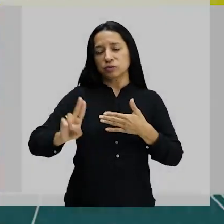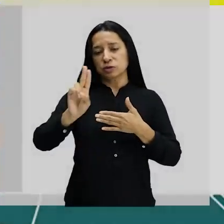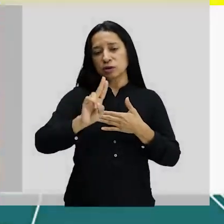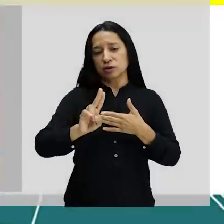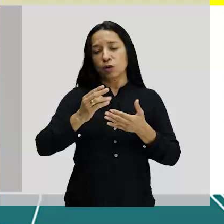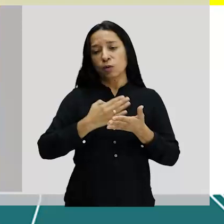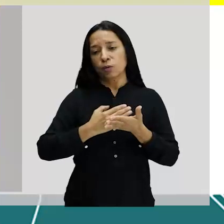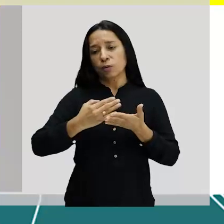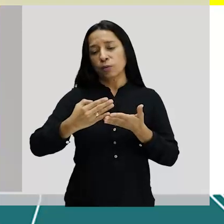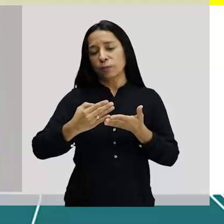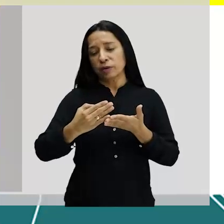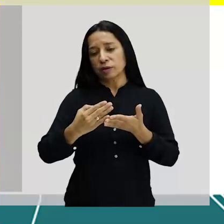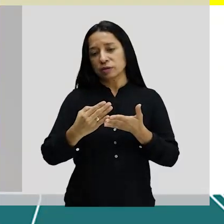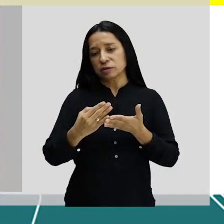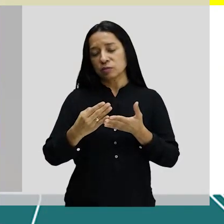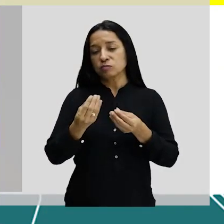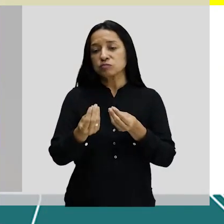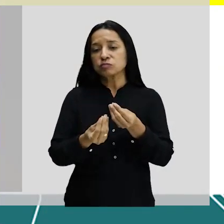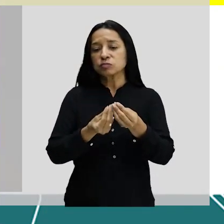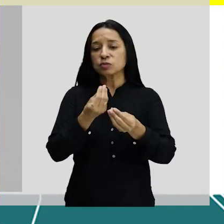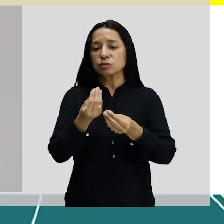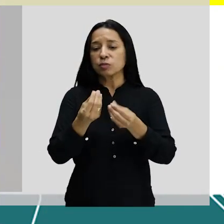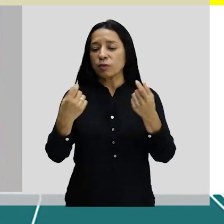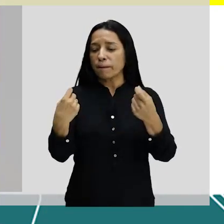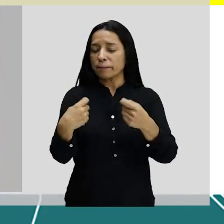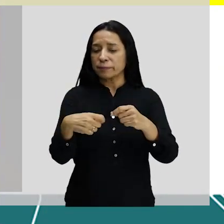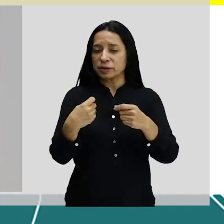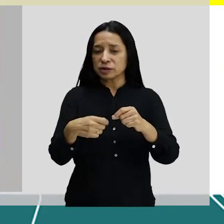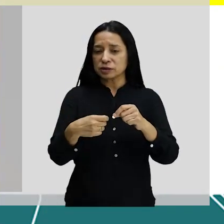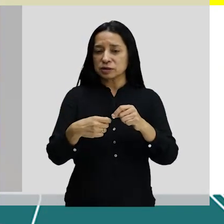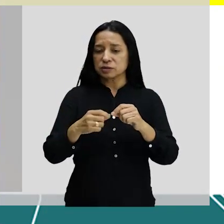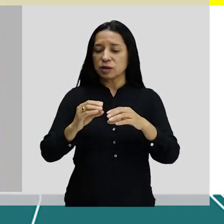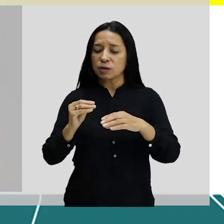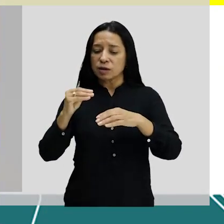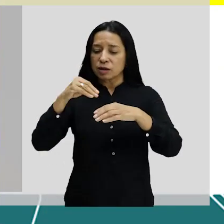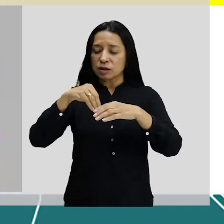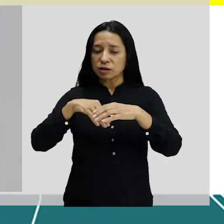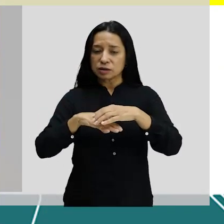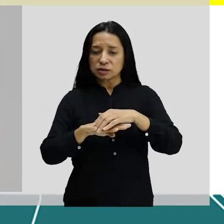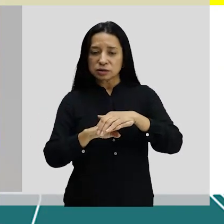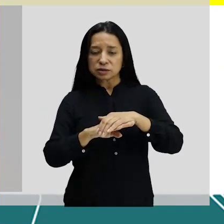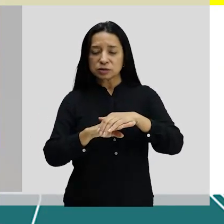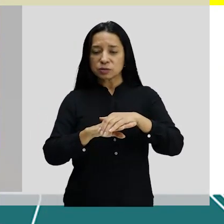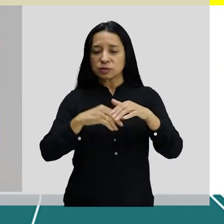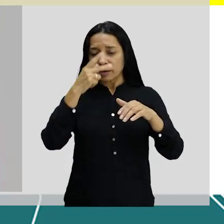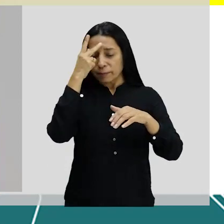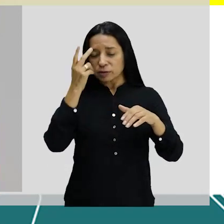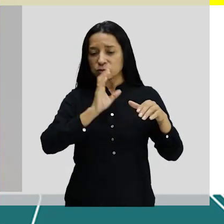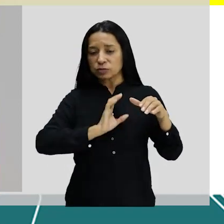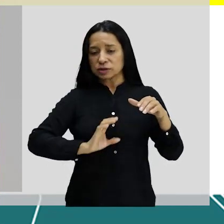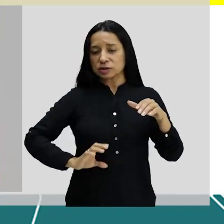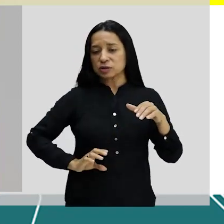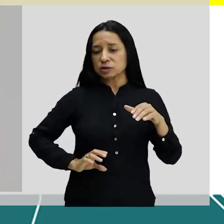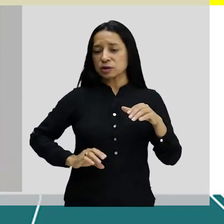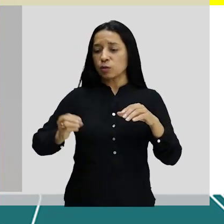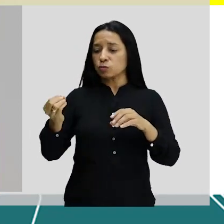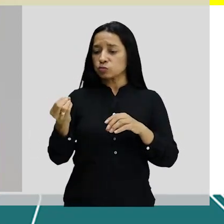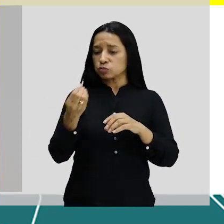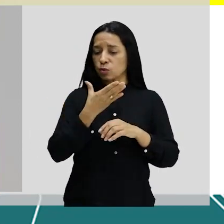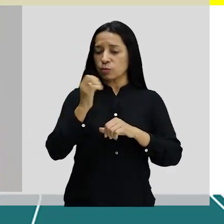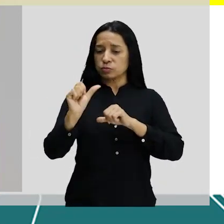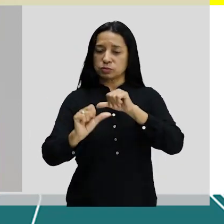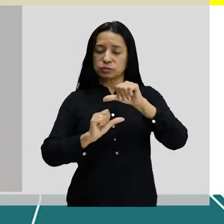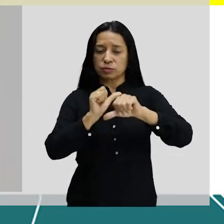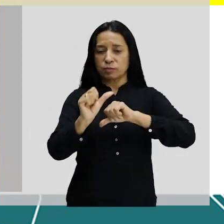elas partem em função do que é necessário para você esconder cristãos recém-convertidos. Professor, não estou entendendo. Então vamos